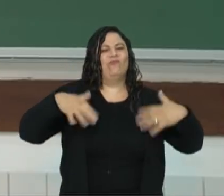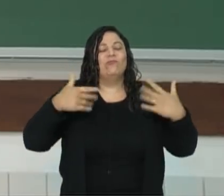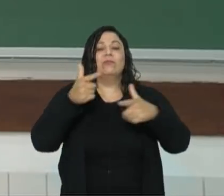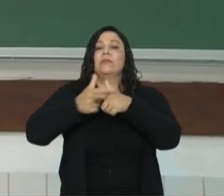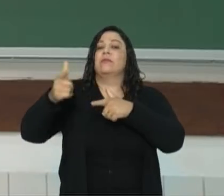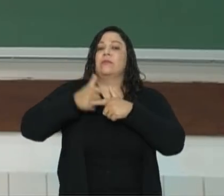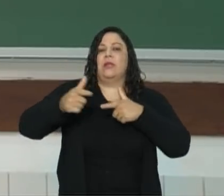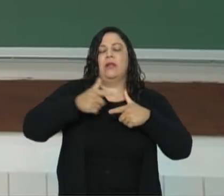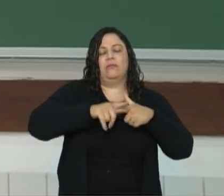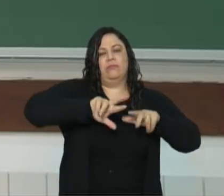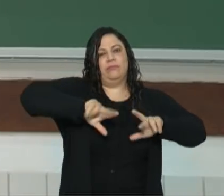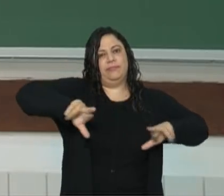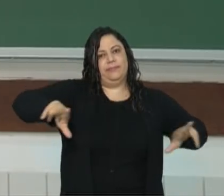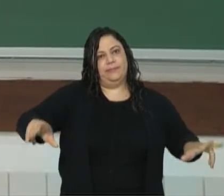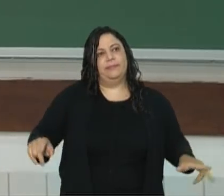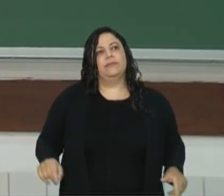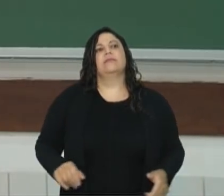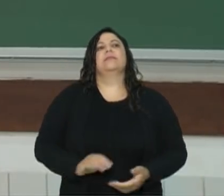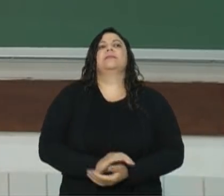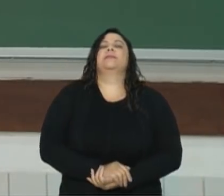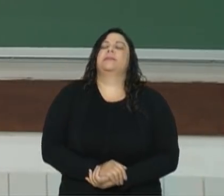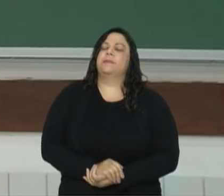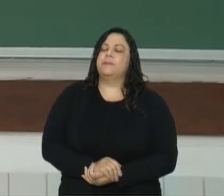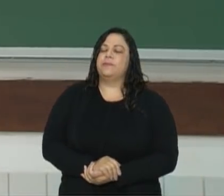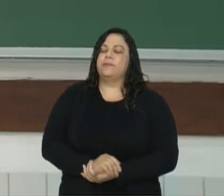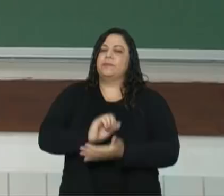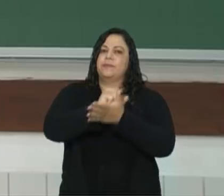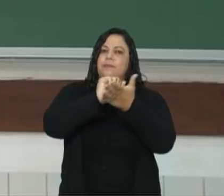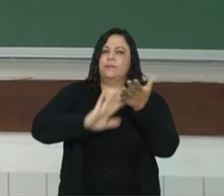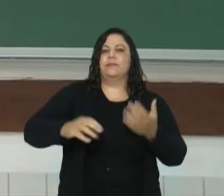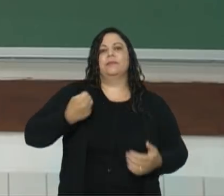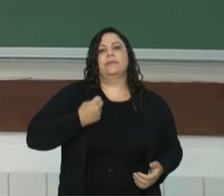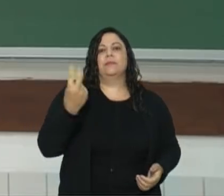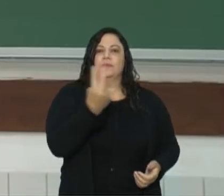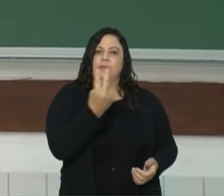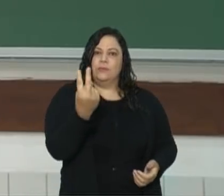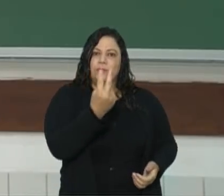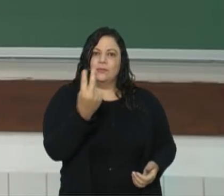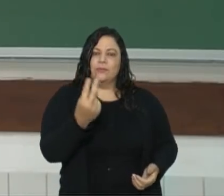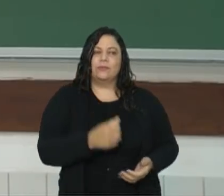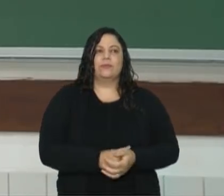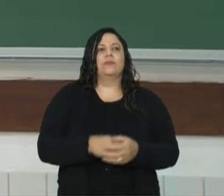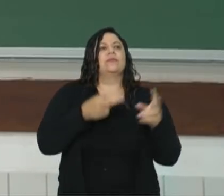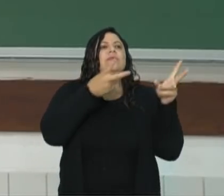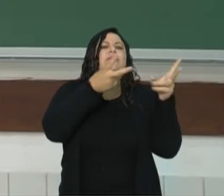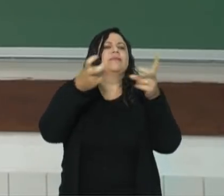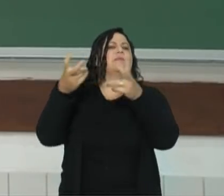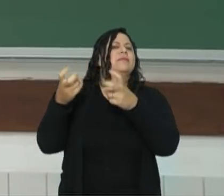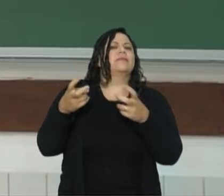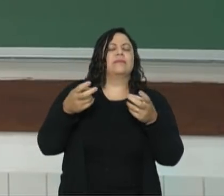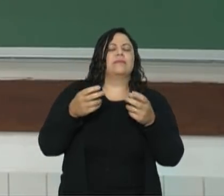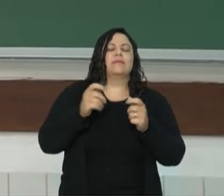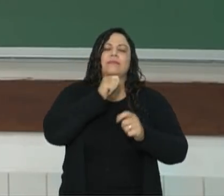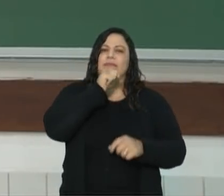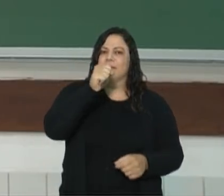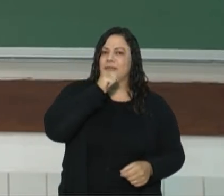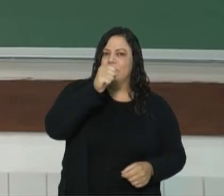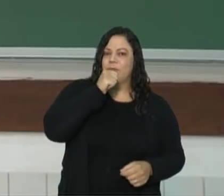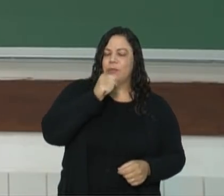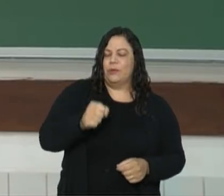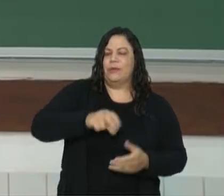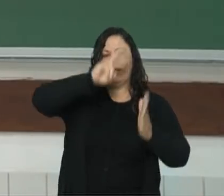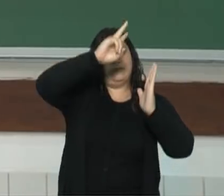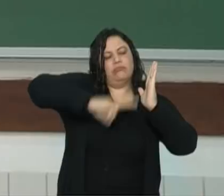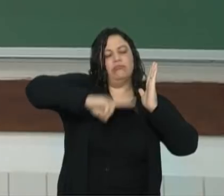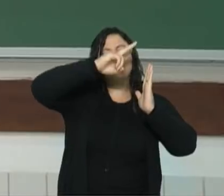problemas envolvidos, ok? Exercício 2, estamos agora analisando a reportagem que a gente leu depois